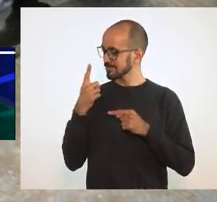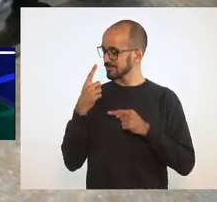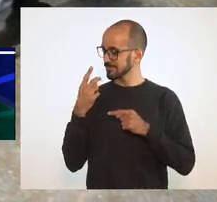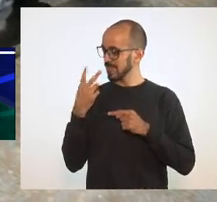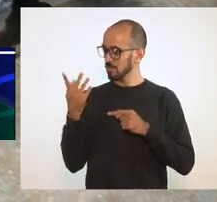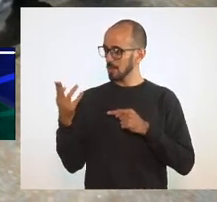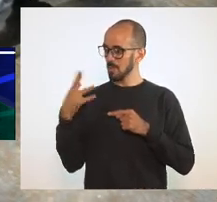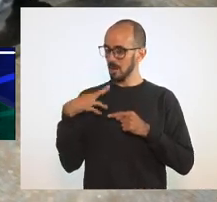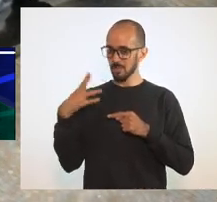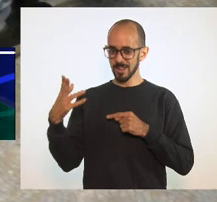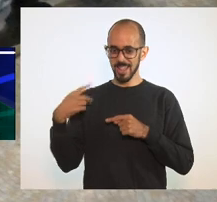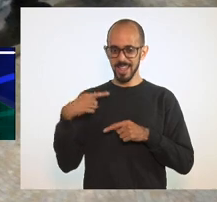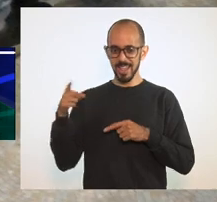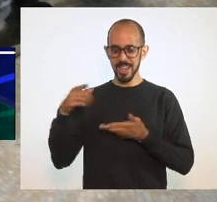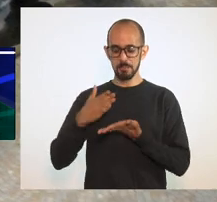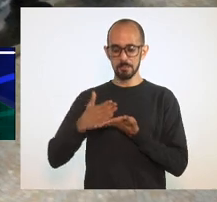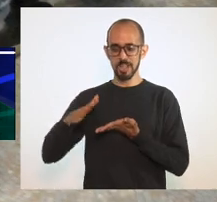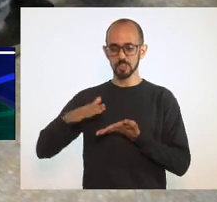parte boa da família.